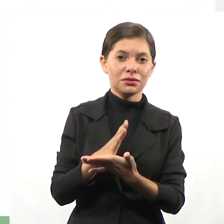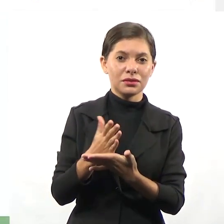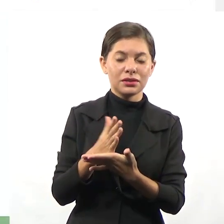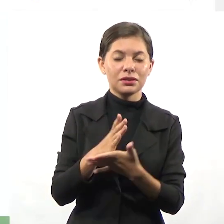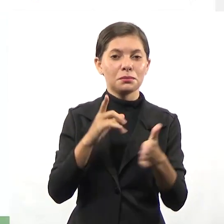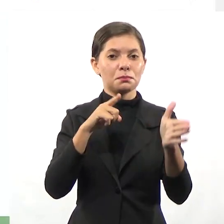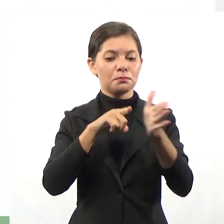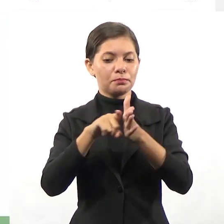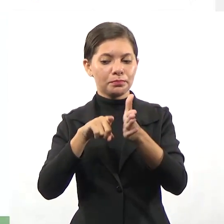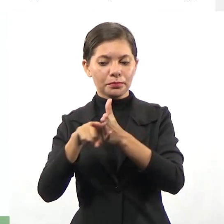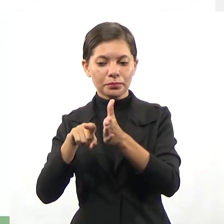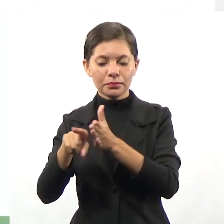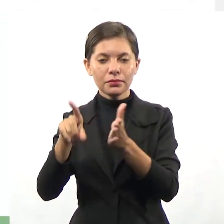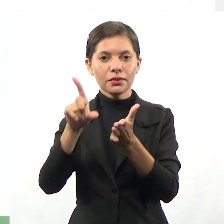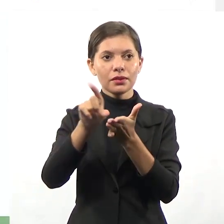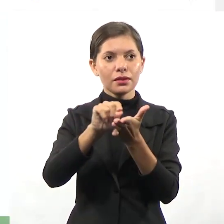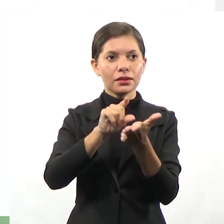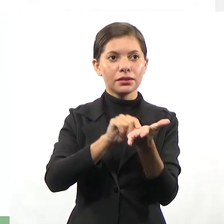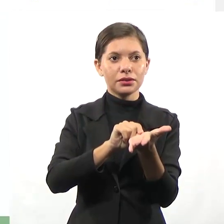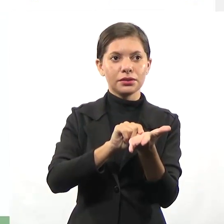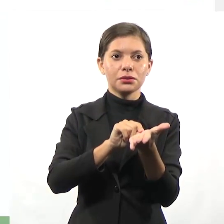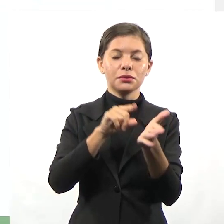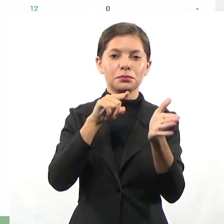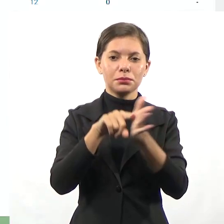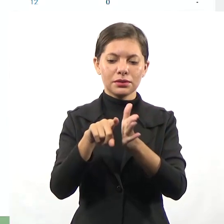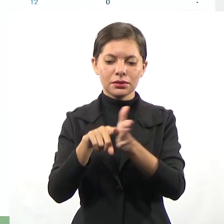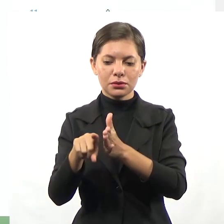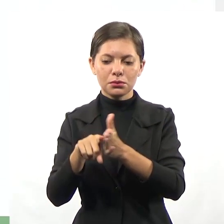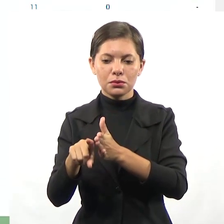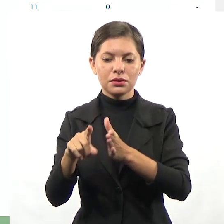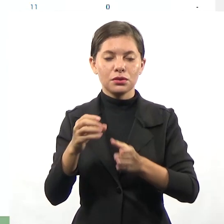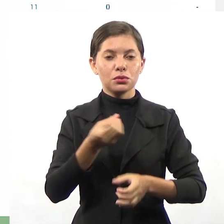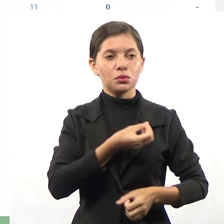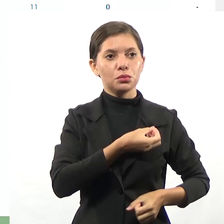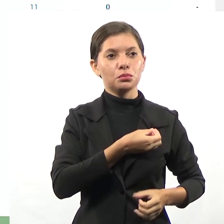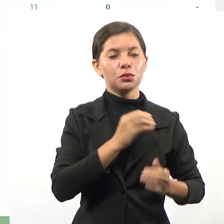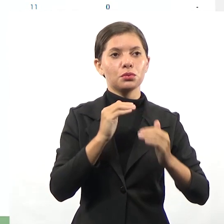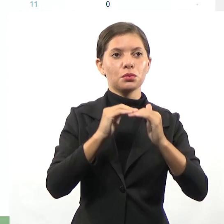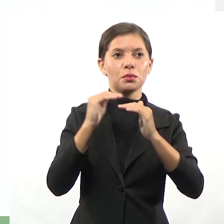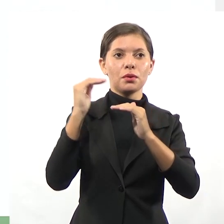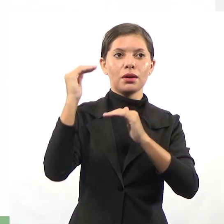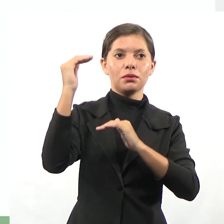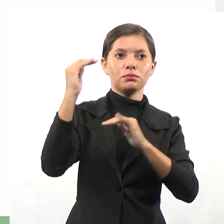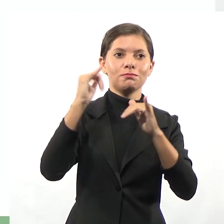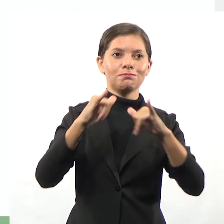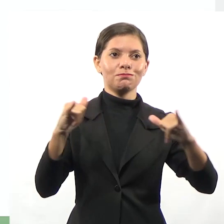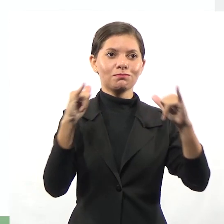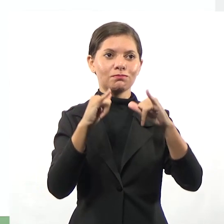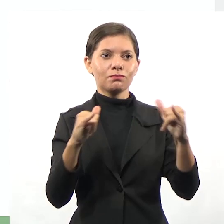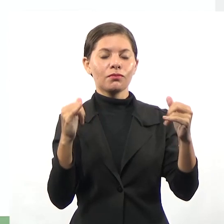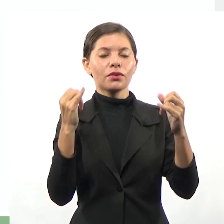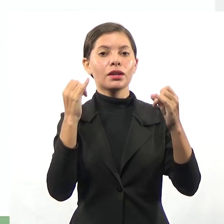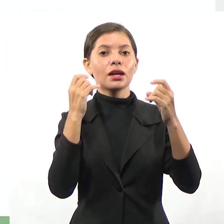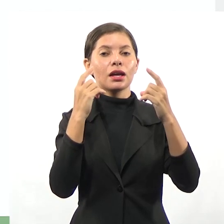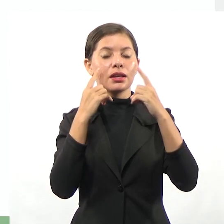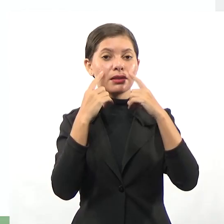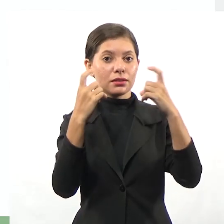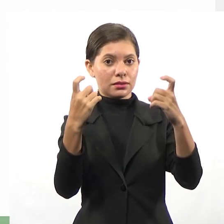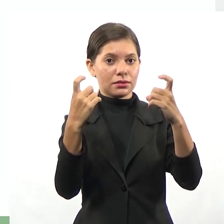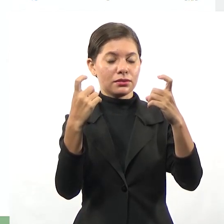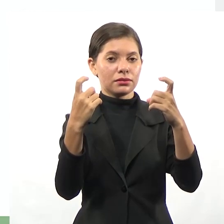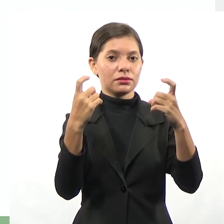talvez não seja interessante. Talvez é interessante olhar a métrica citação. Quantas citações desse artigo? Então, eu tenho um artigo que